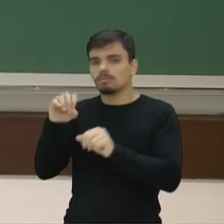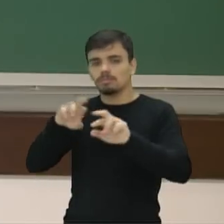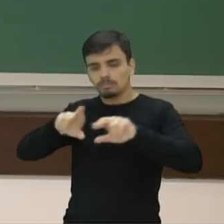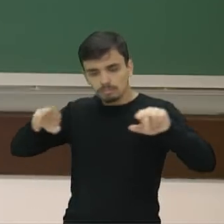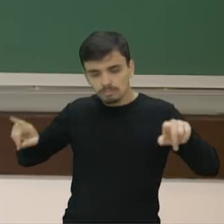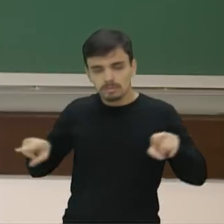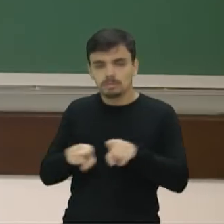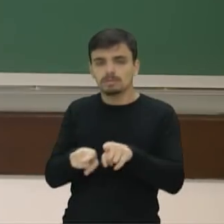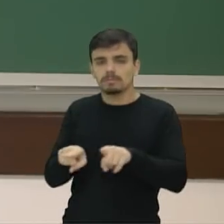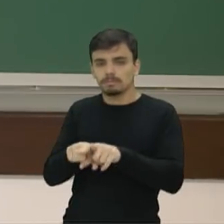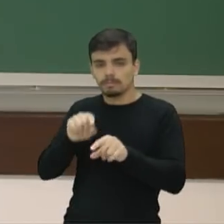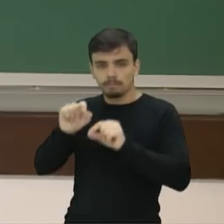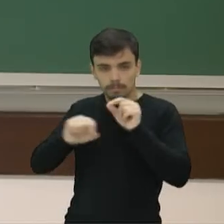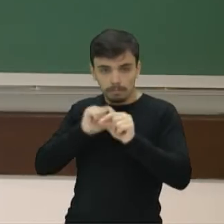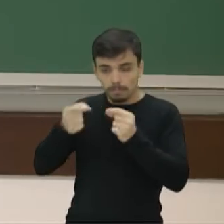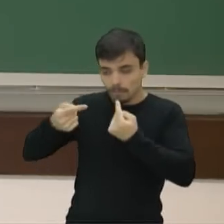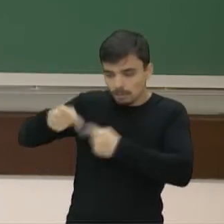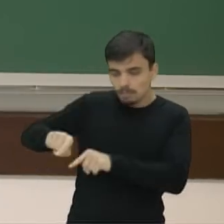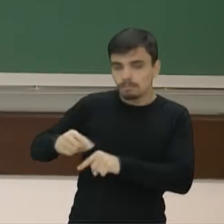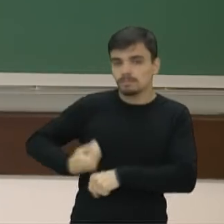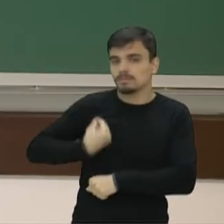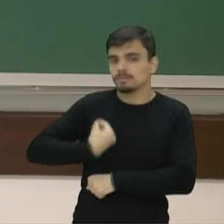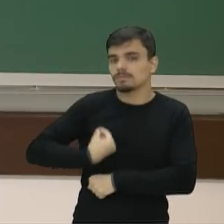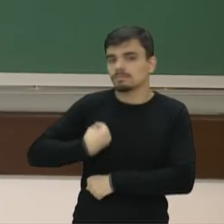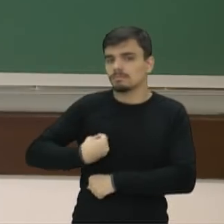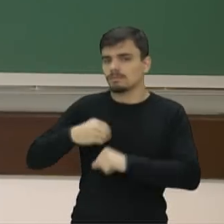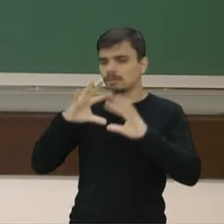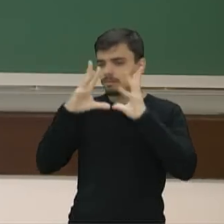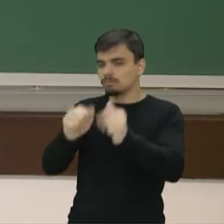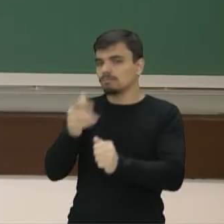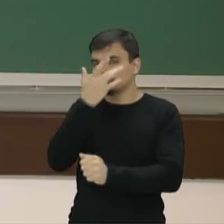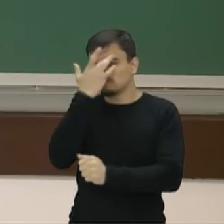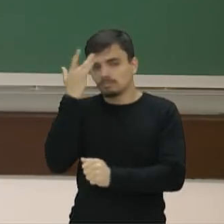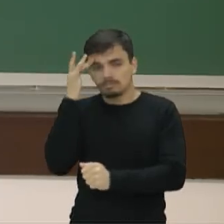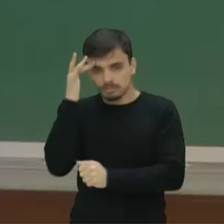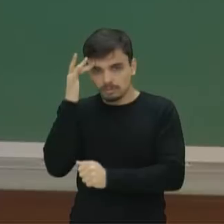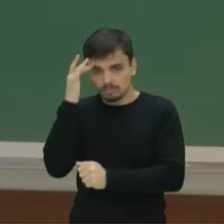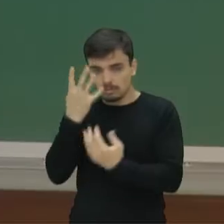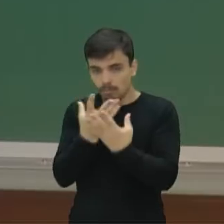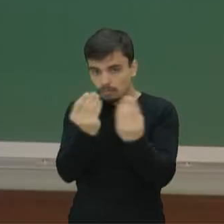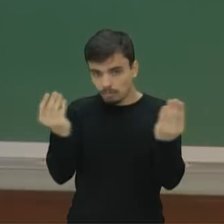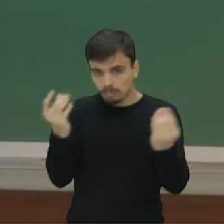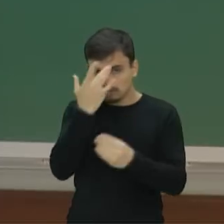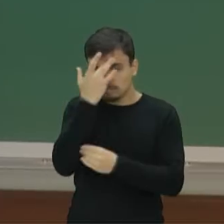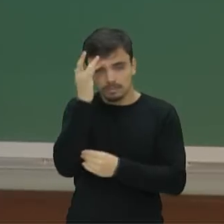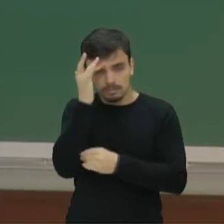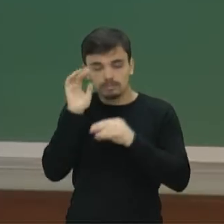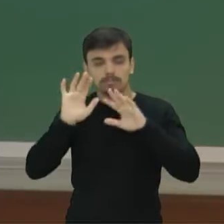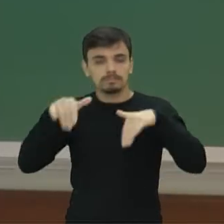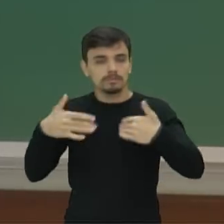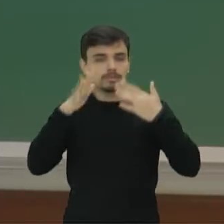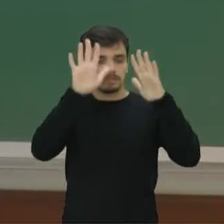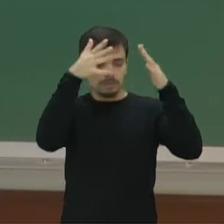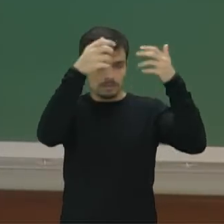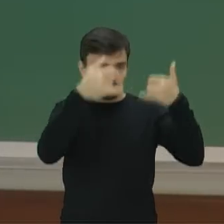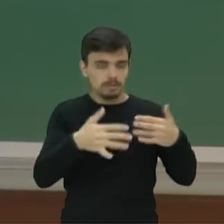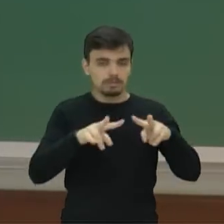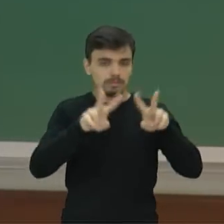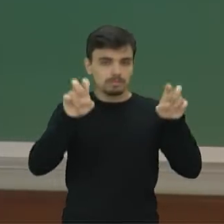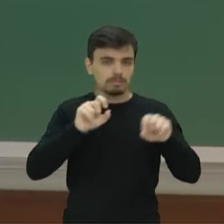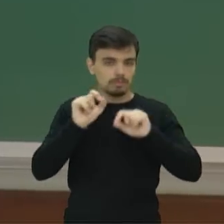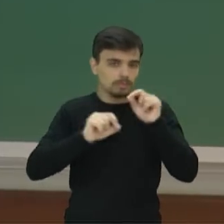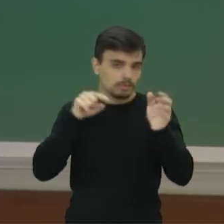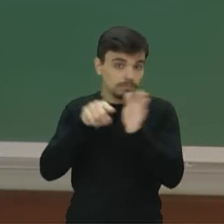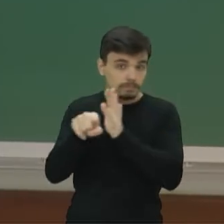comprometendo a vida de uma série de pessoas. E agora que a gente já falou um pouquinho sobre as queimadas, a gente vai para o